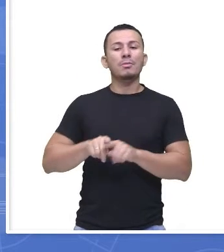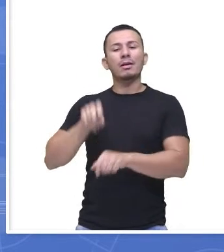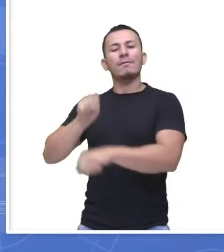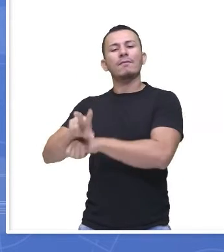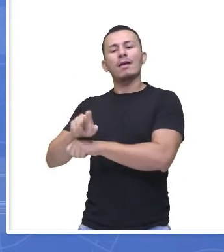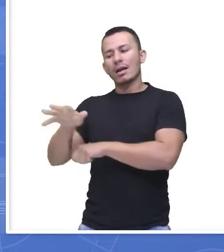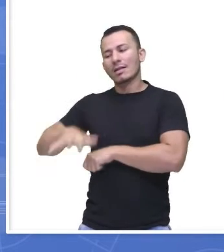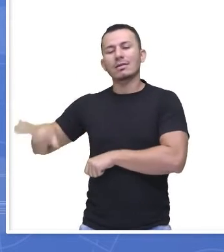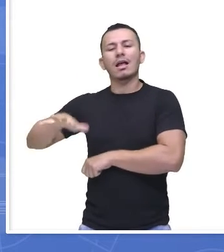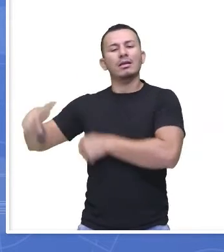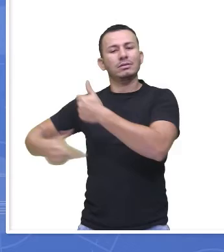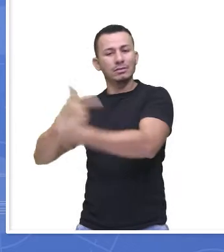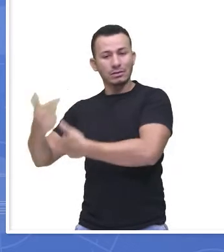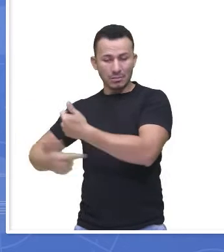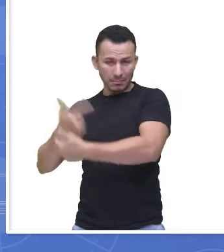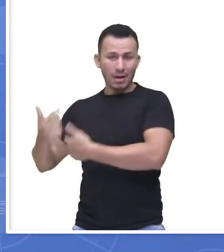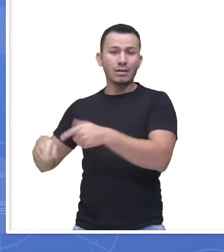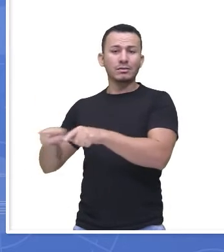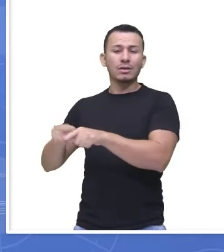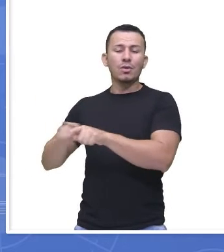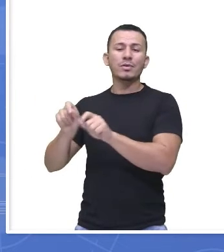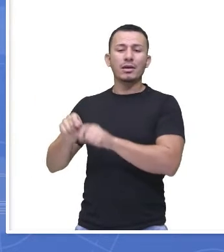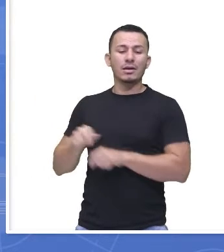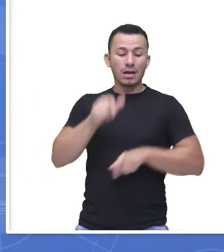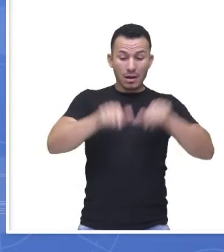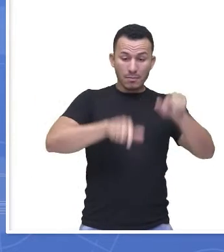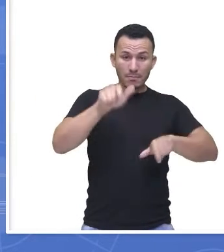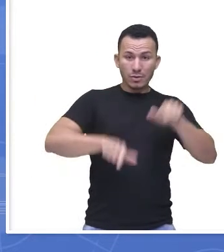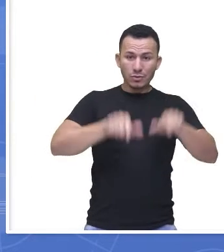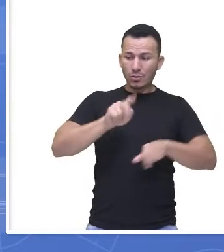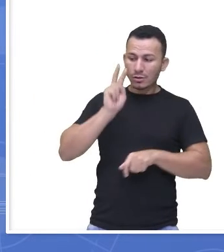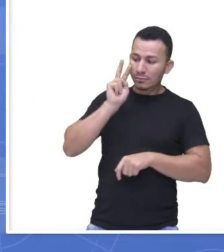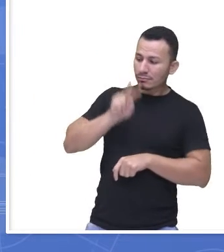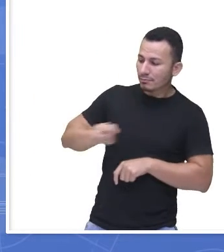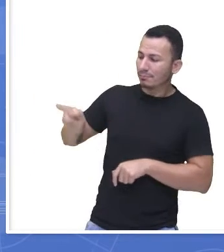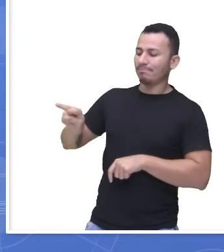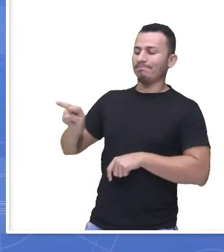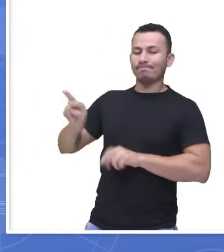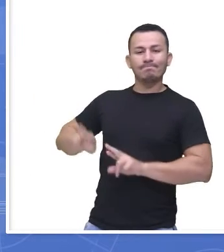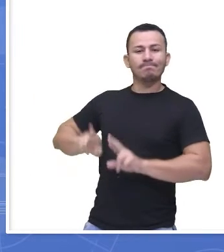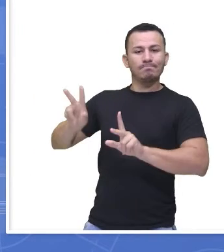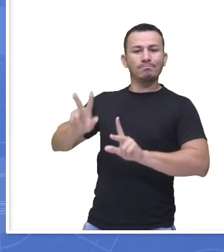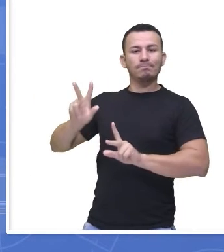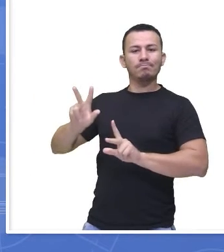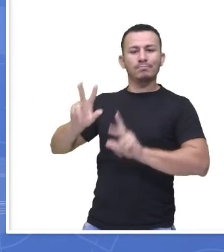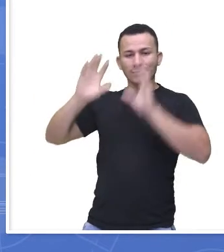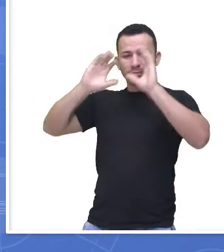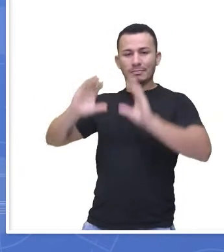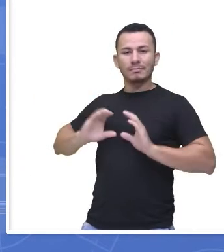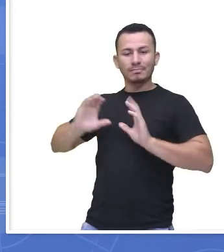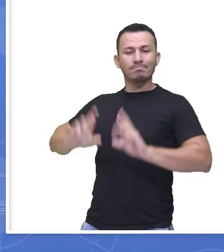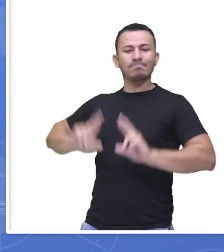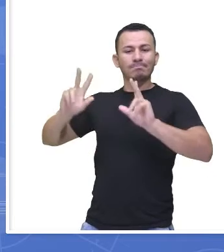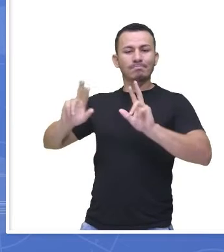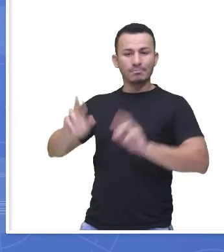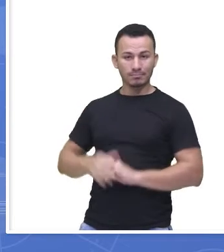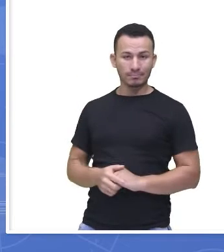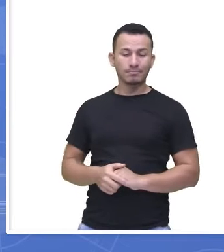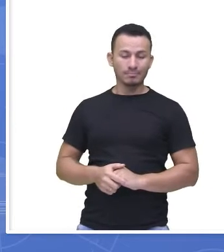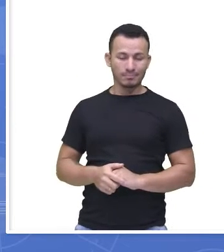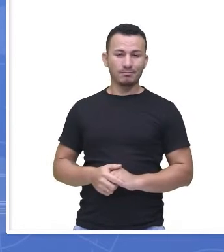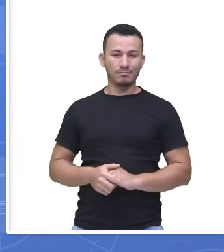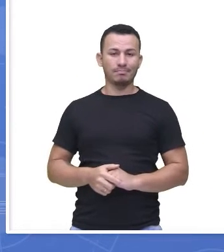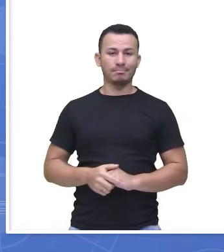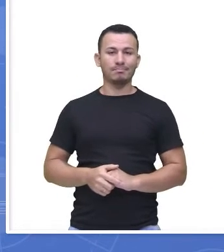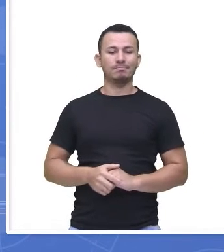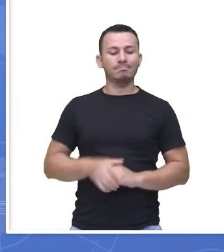mercados dá ao consumidor uma nova categoria de cidadãos e este